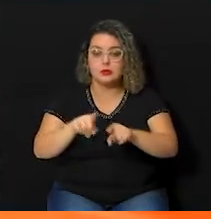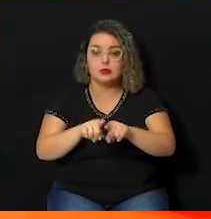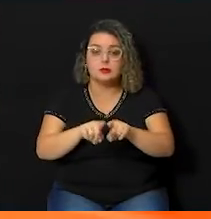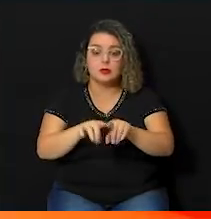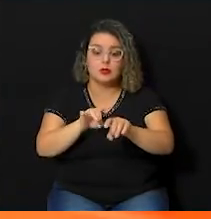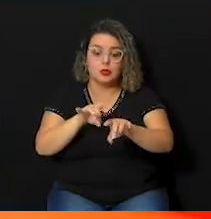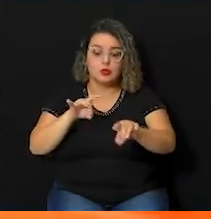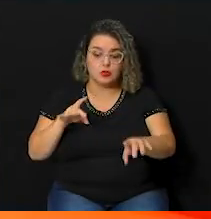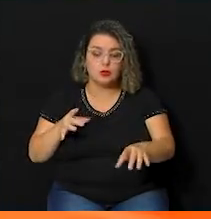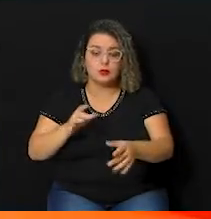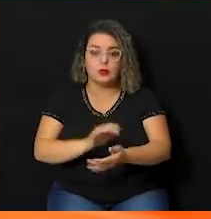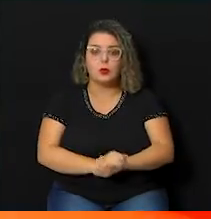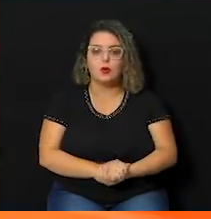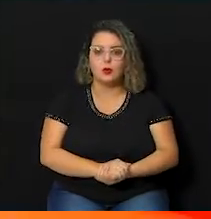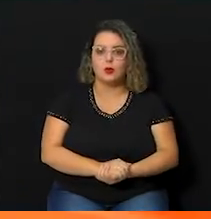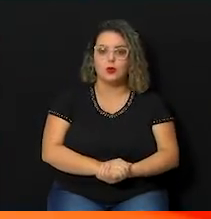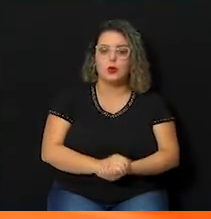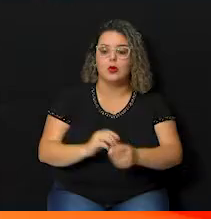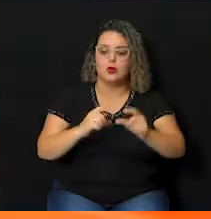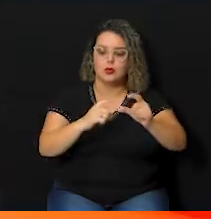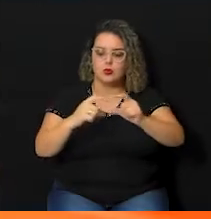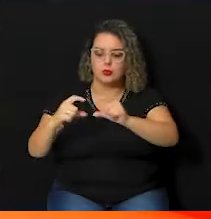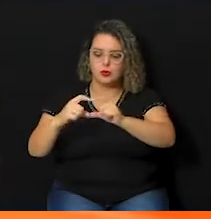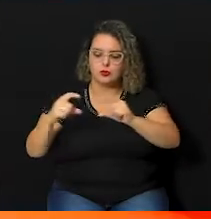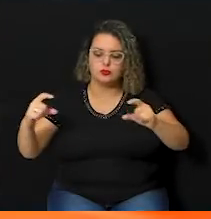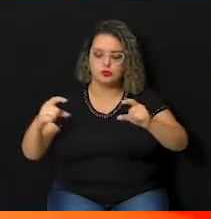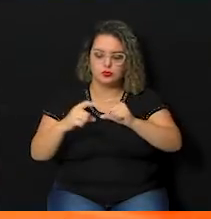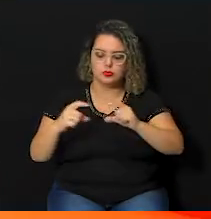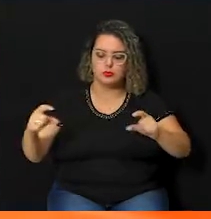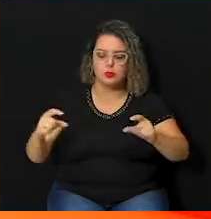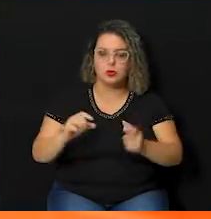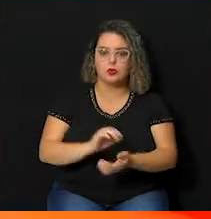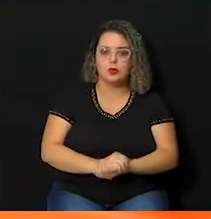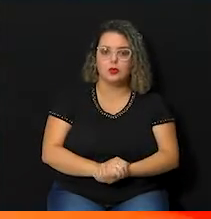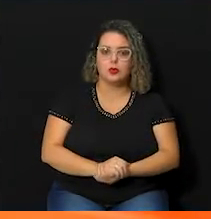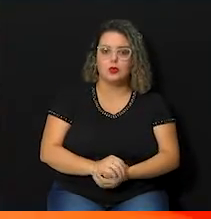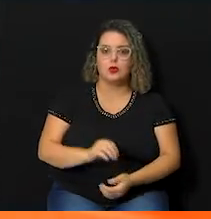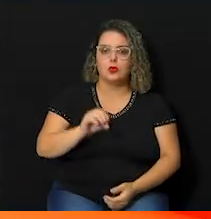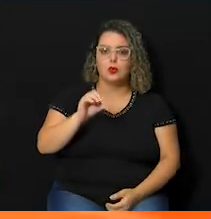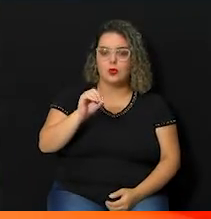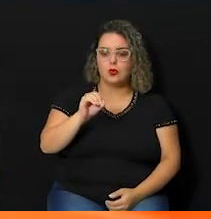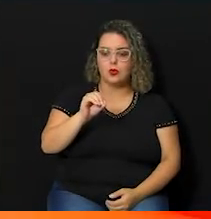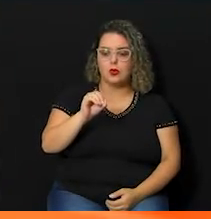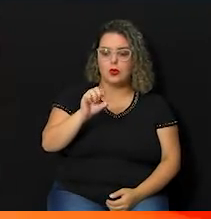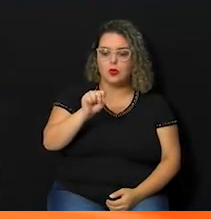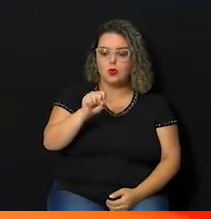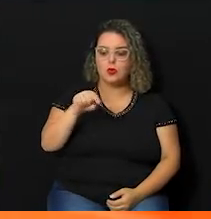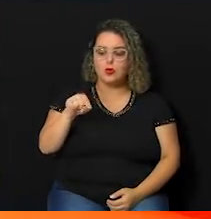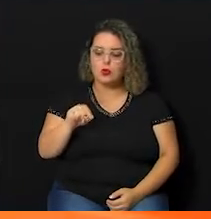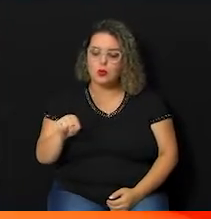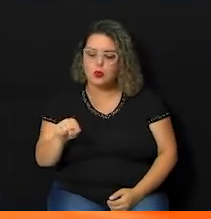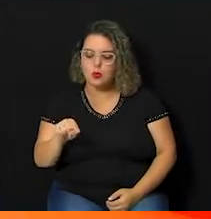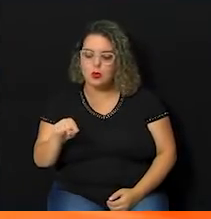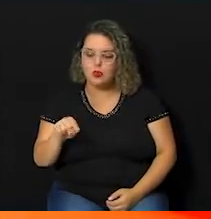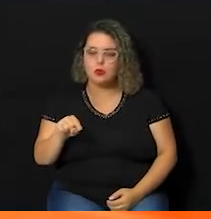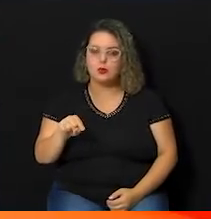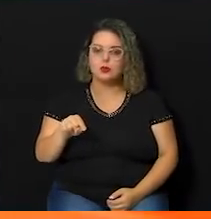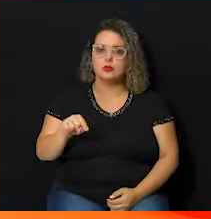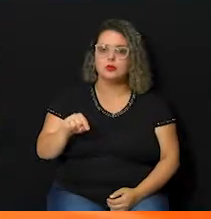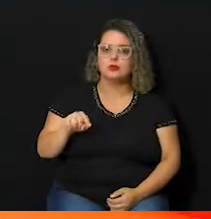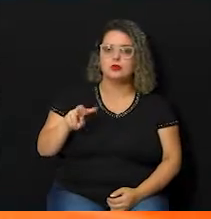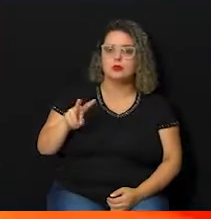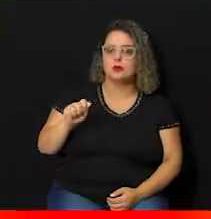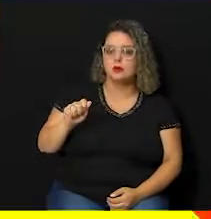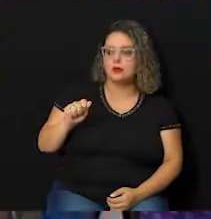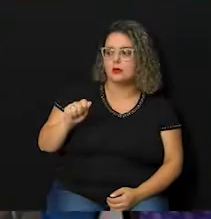as tirinhas todas você pode ver no perfil os tracinho, né, underline Robiscos, que eu estou colocando as histórias em